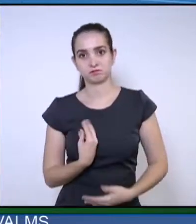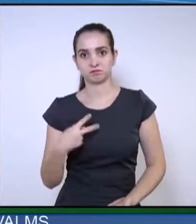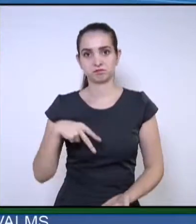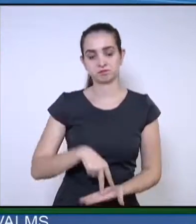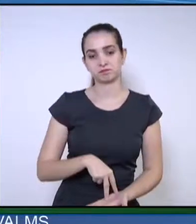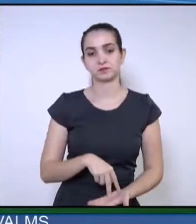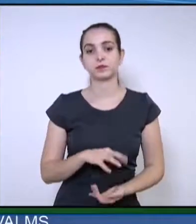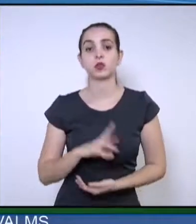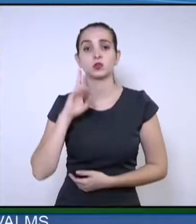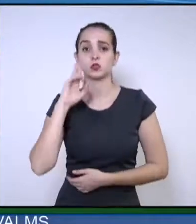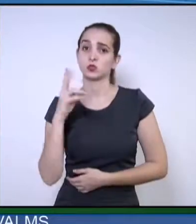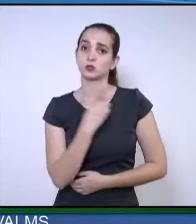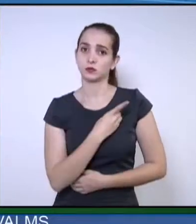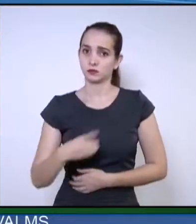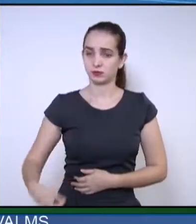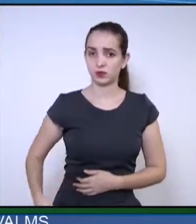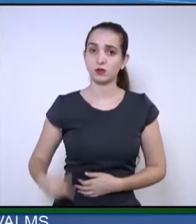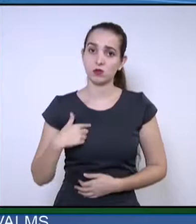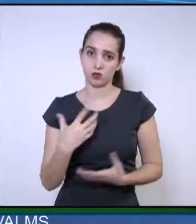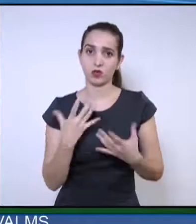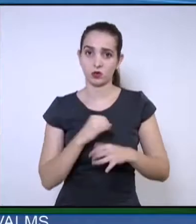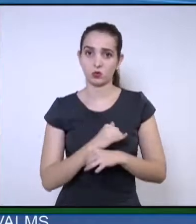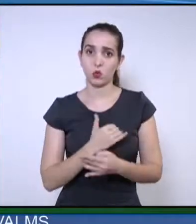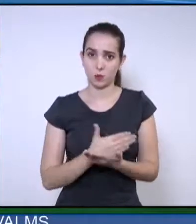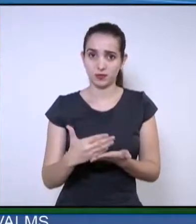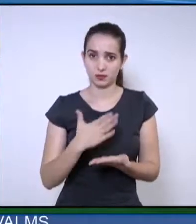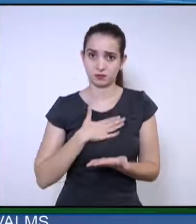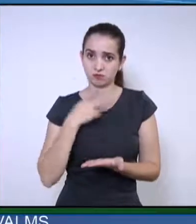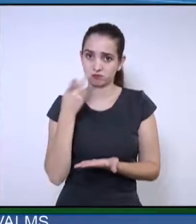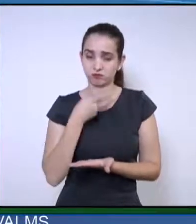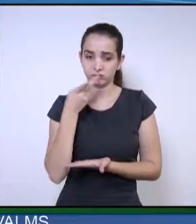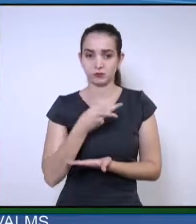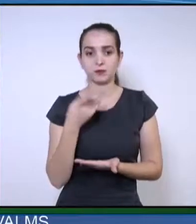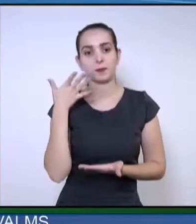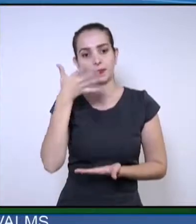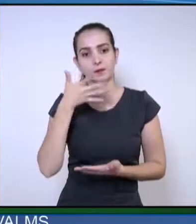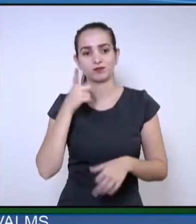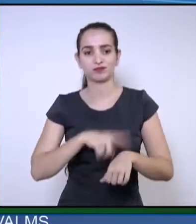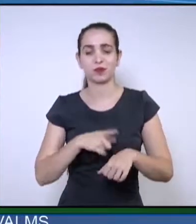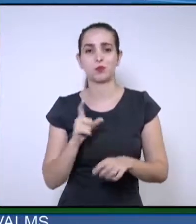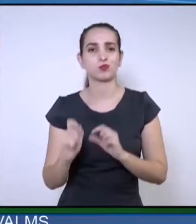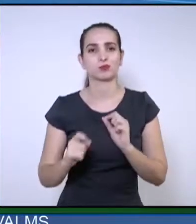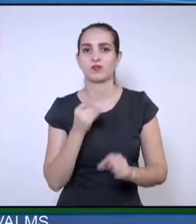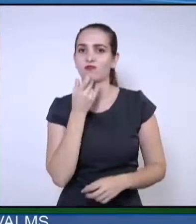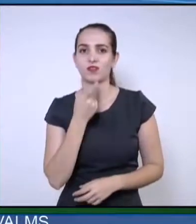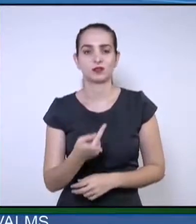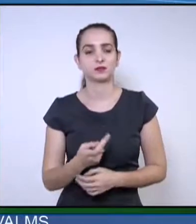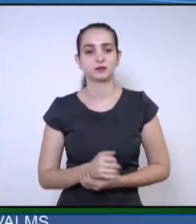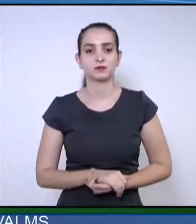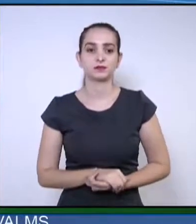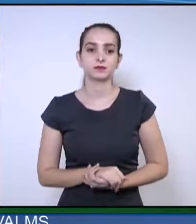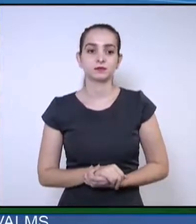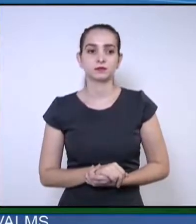Senhores deputados, eu quero iniciar minha fala no primeiro momento aqui, lamentando,